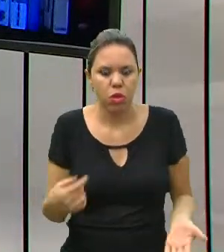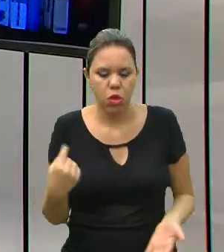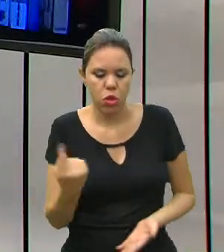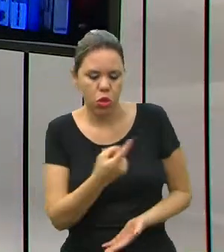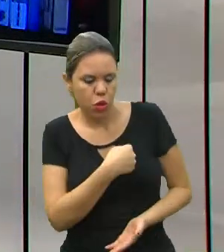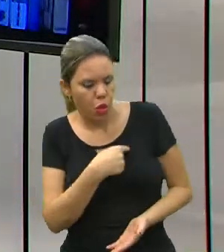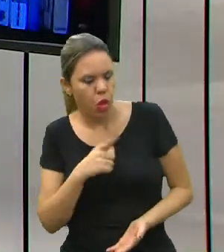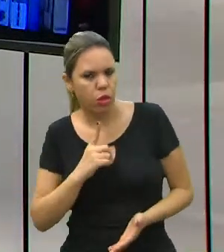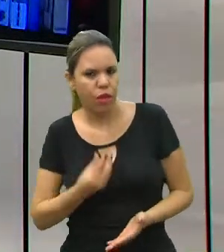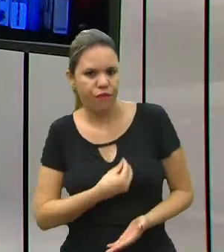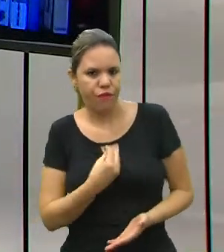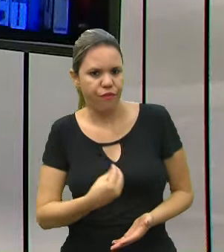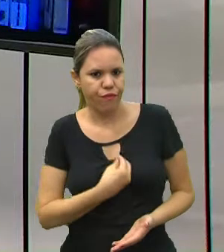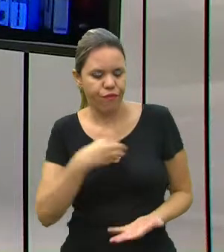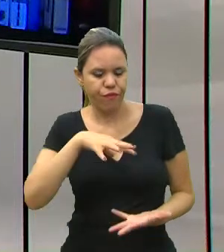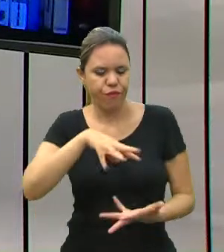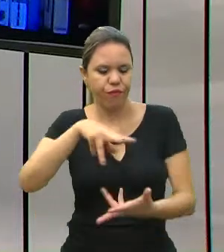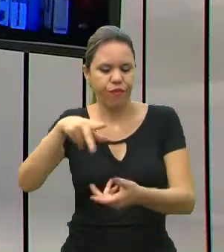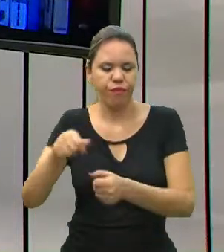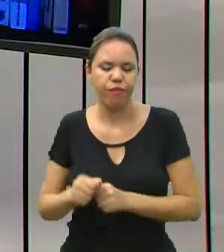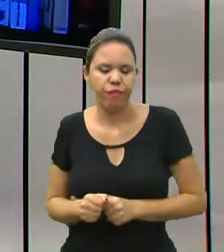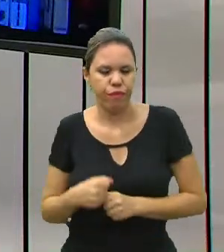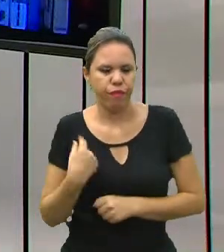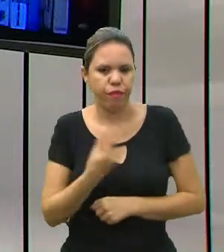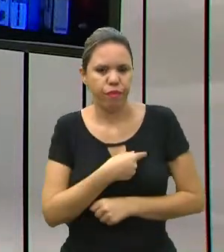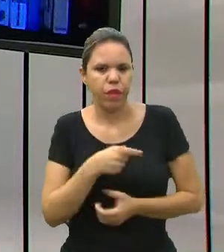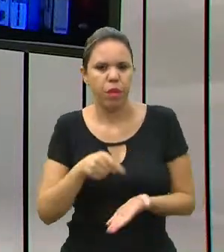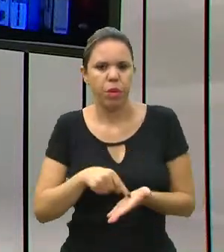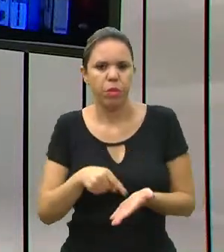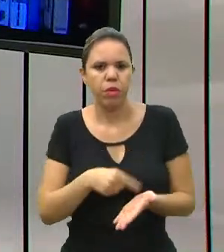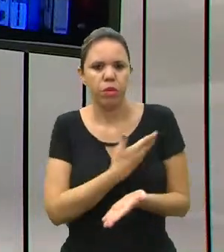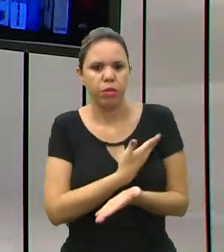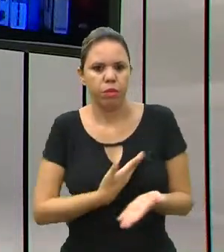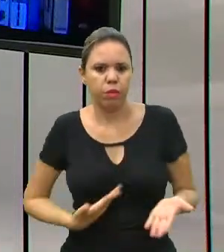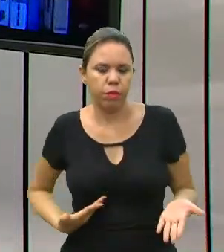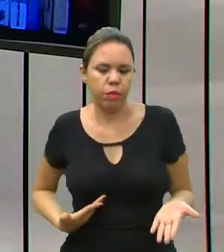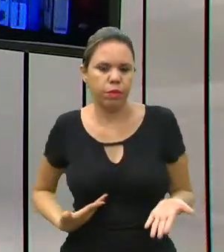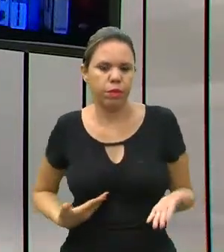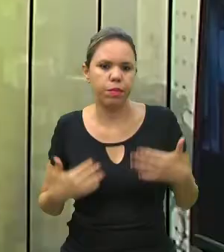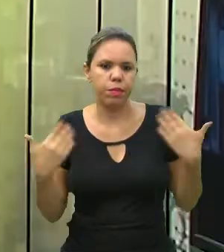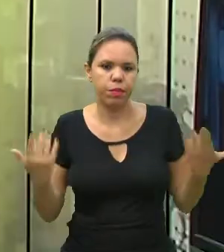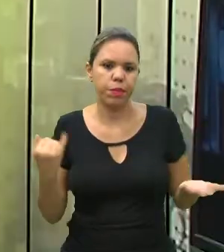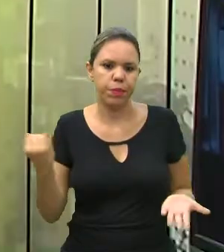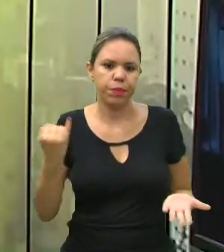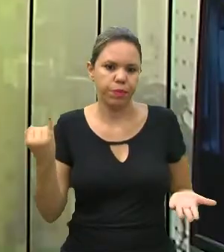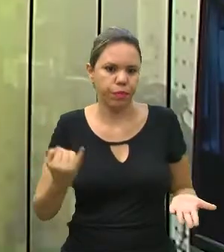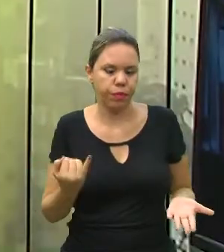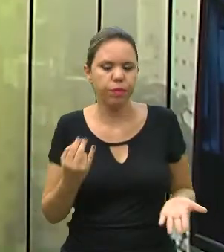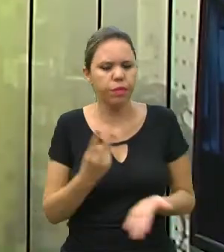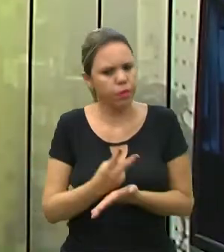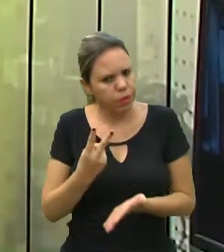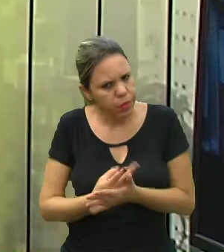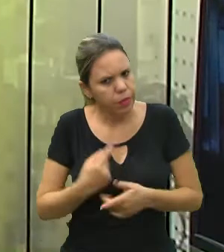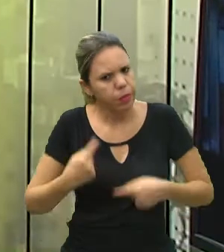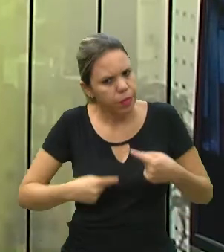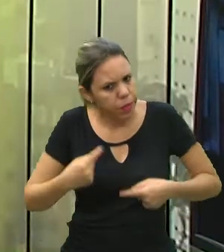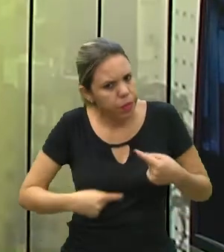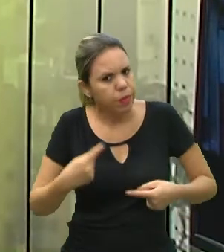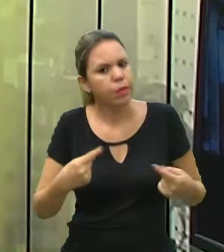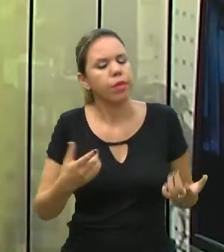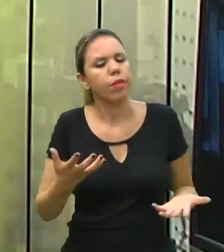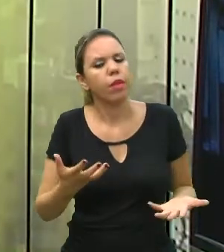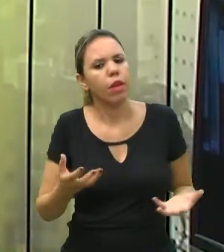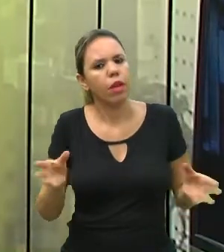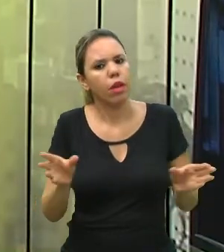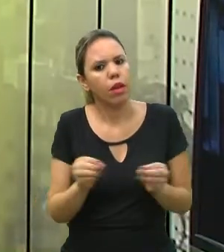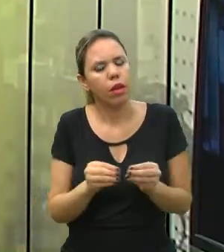né? É a gente que está habitando esse planeta, que está nas mãos dos governantes, e daí a importância da gente manter o debate. Então,